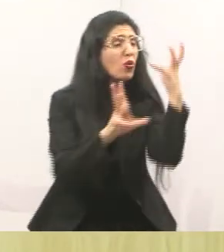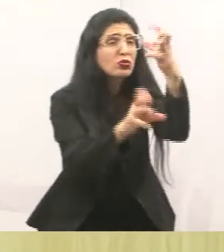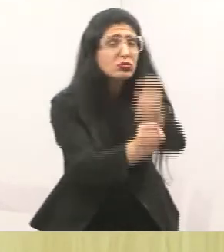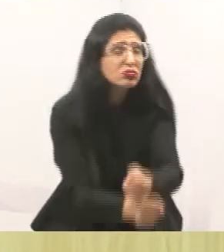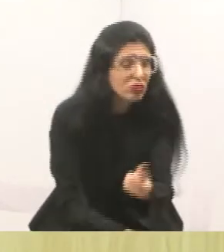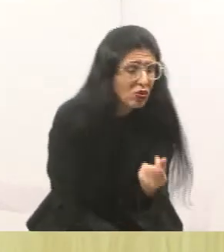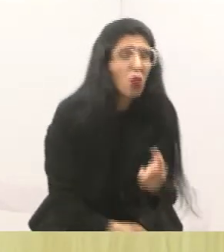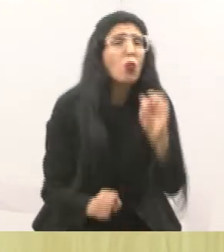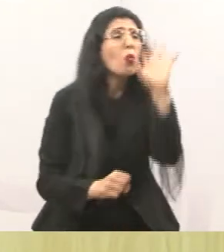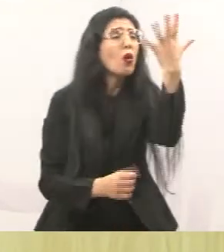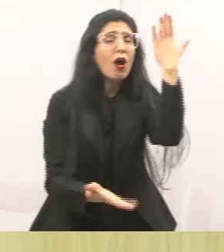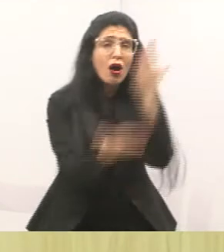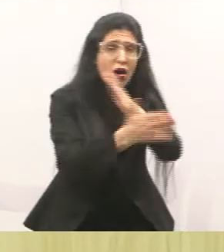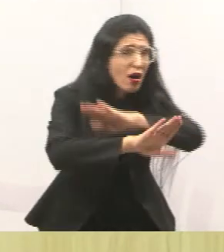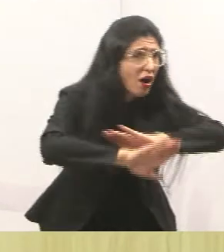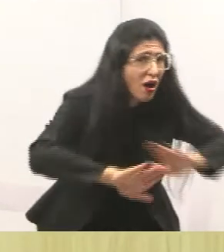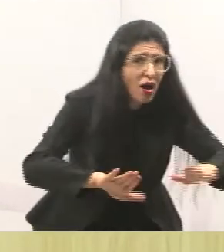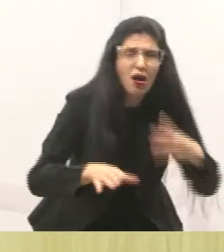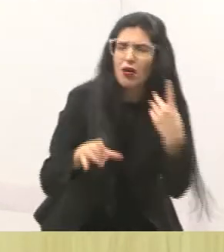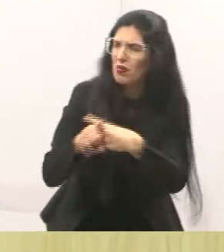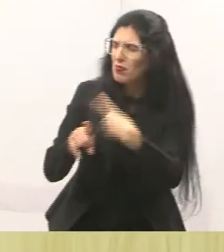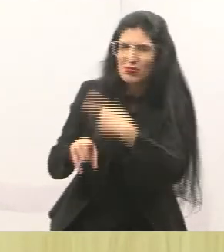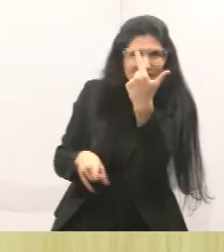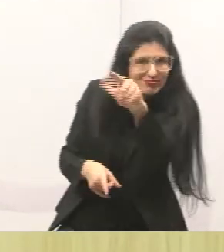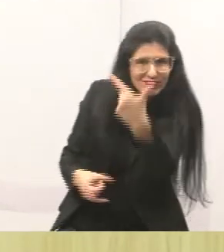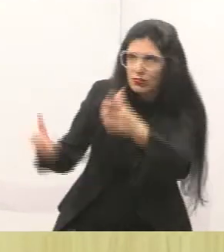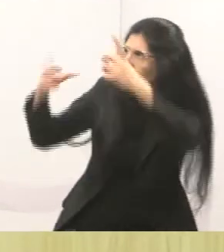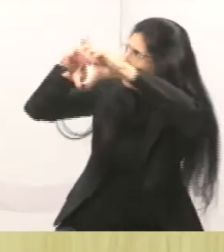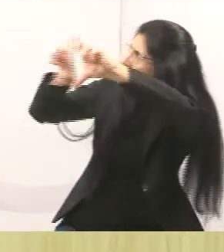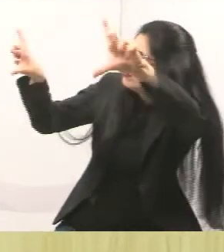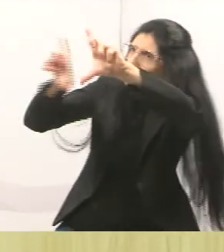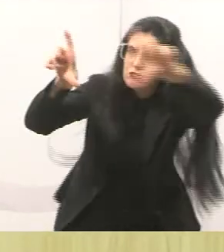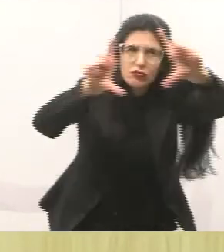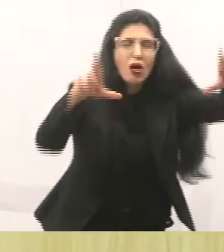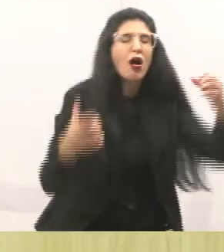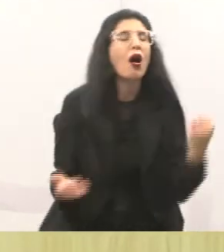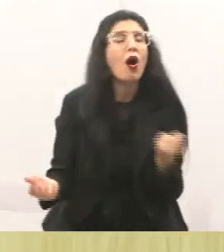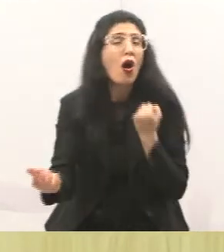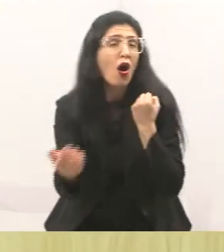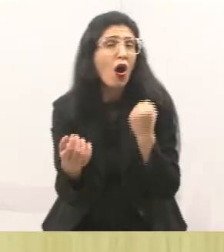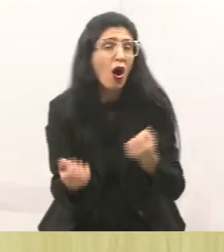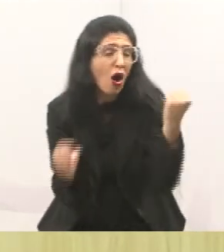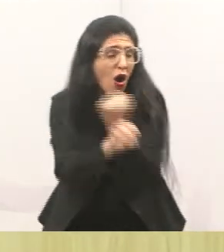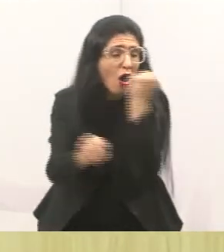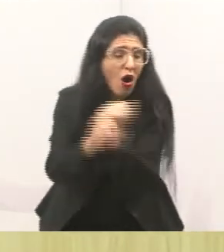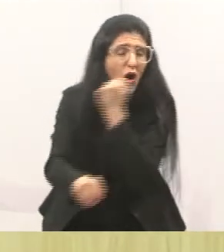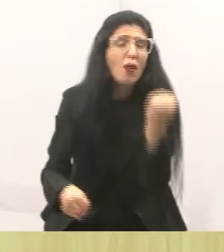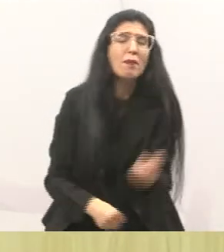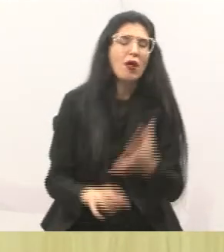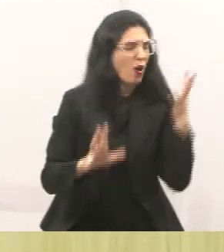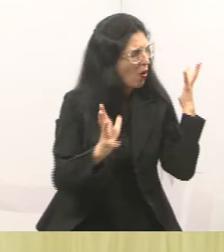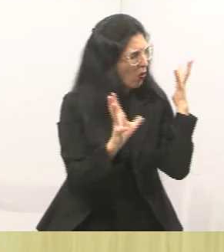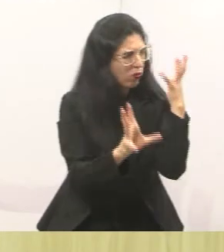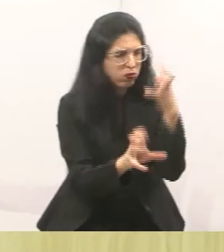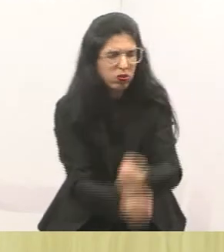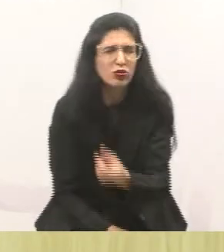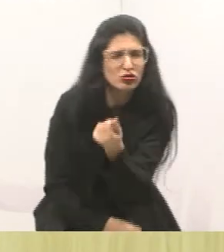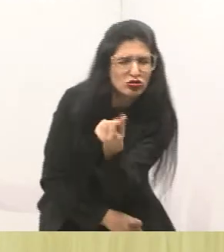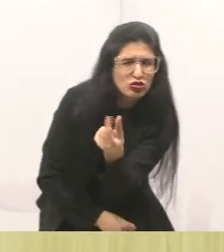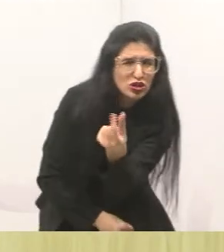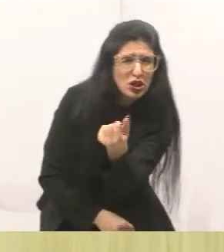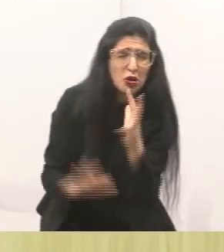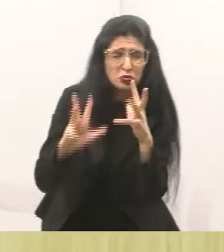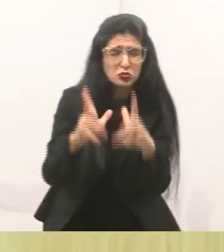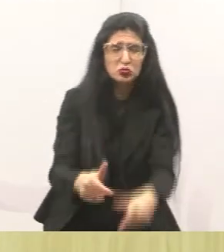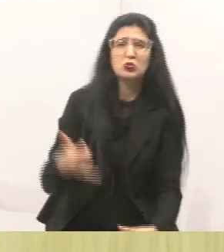previsão de término? Por que no local não há placa indicativa da obra com valores responsáveis e QR Code para